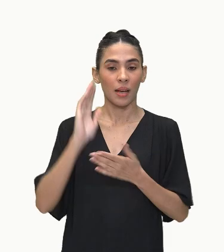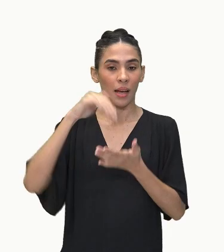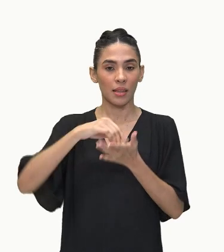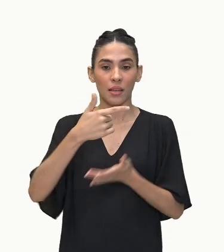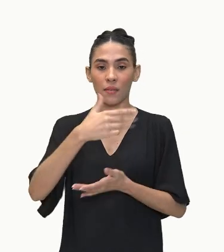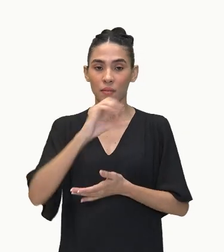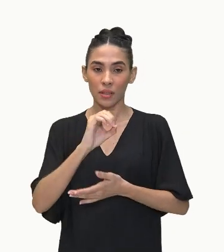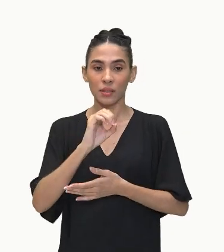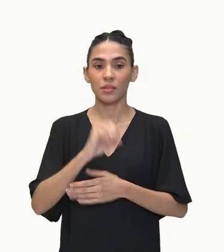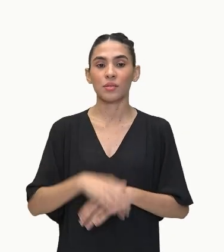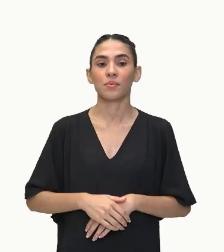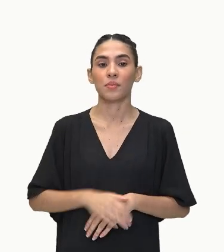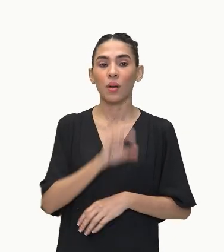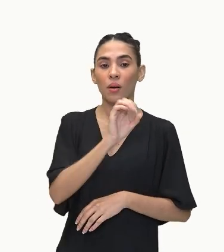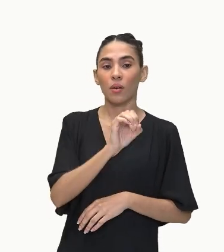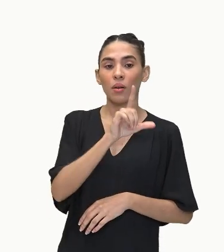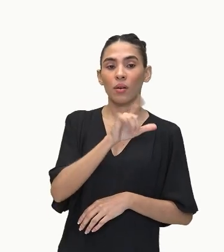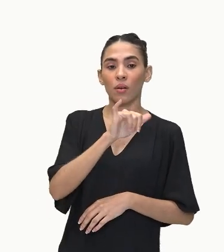são chamados de